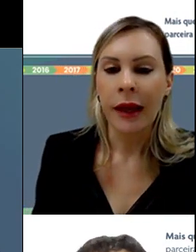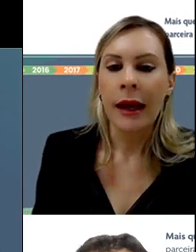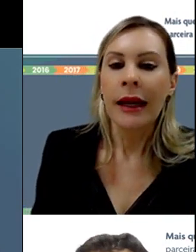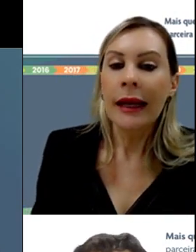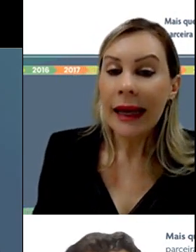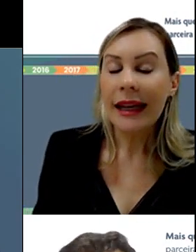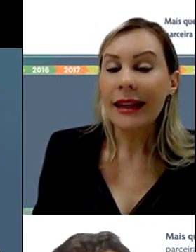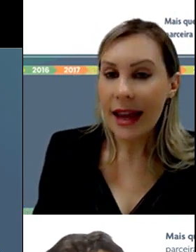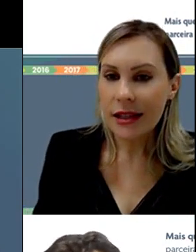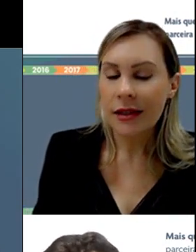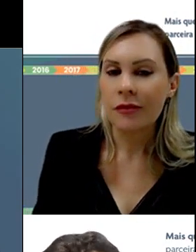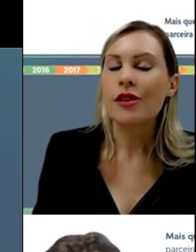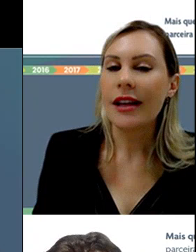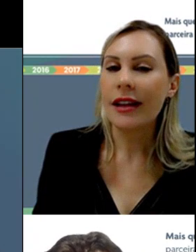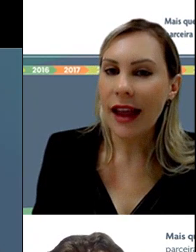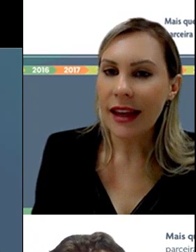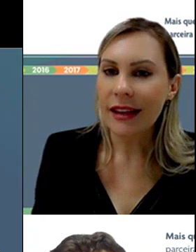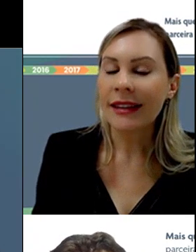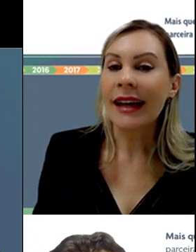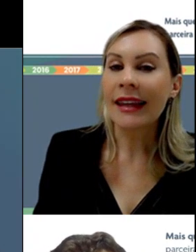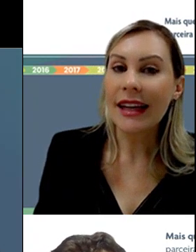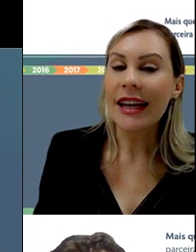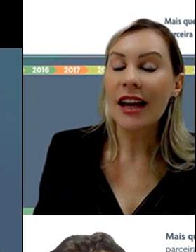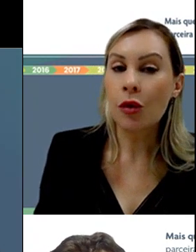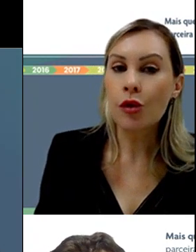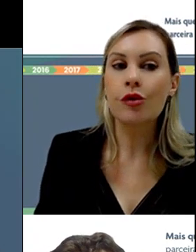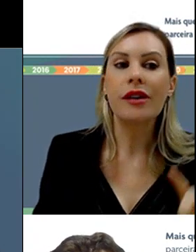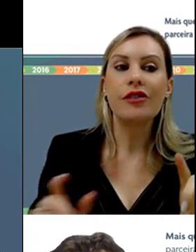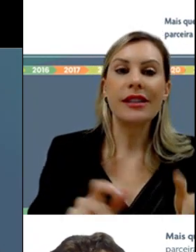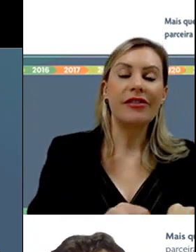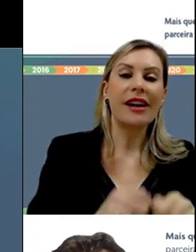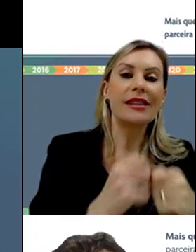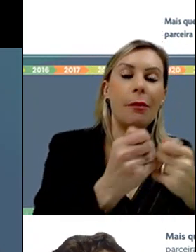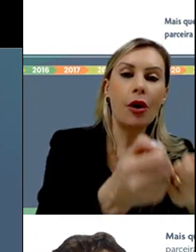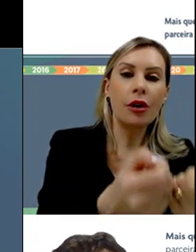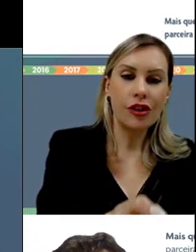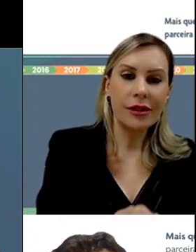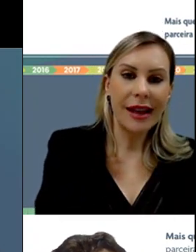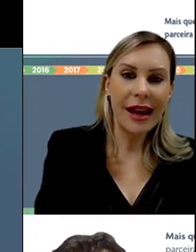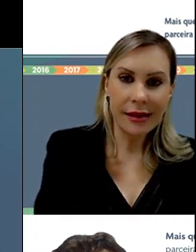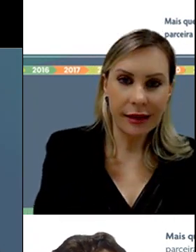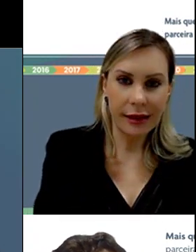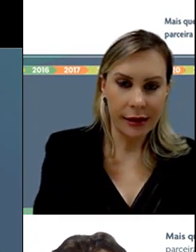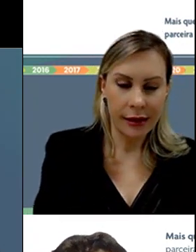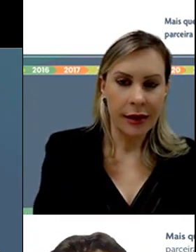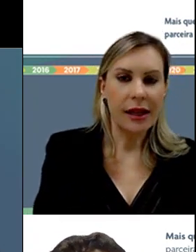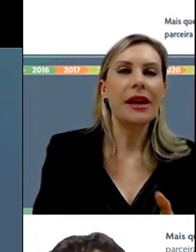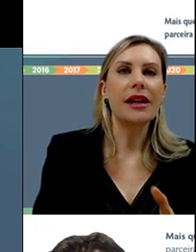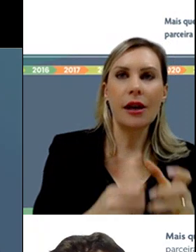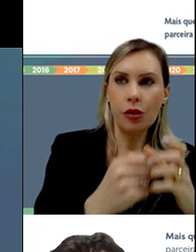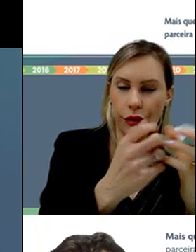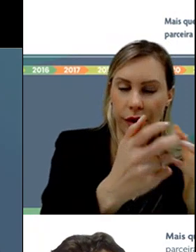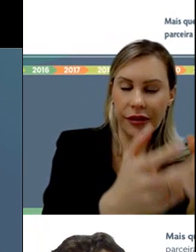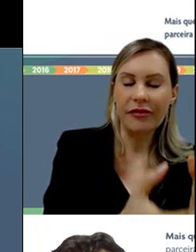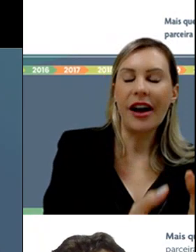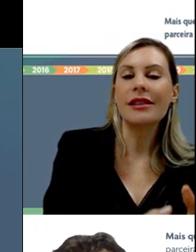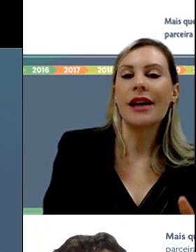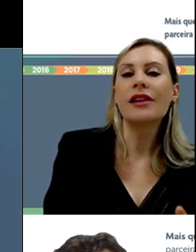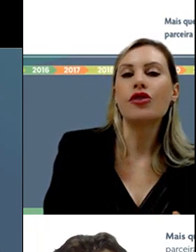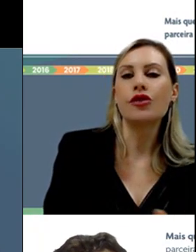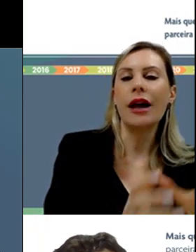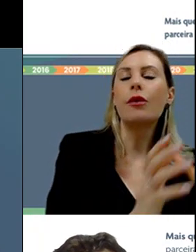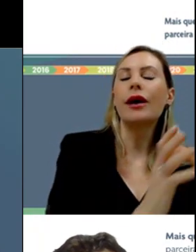1,15%. Liquidez, você tem daquele recurso que você faz aportes extras. Sabe aquele recurso que